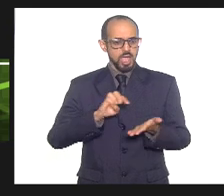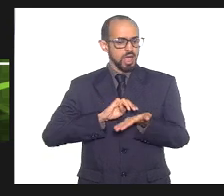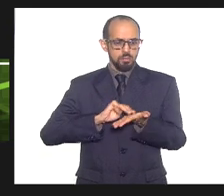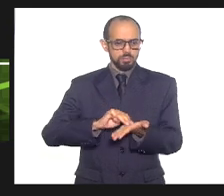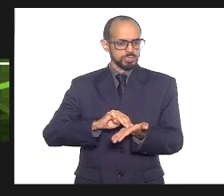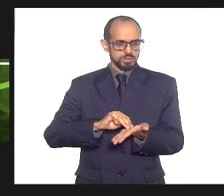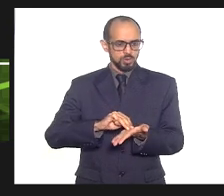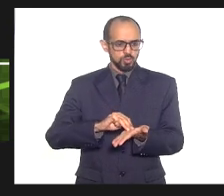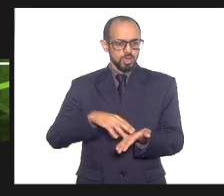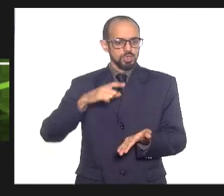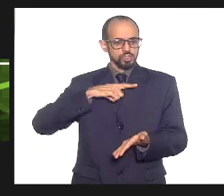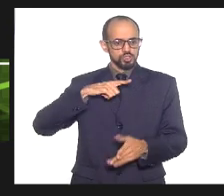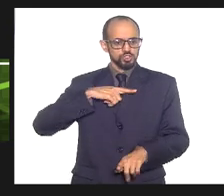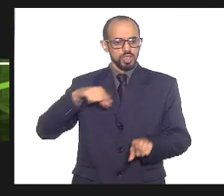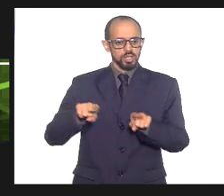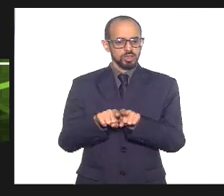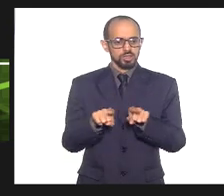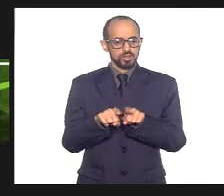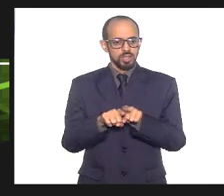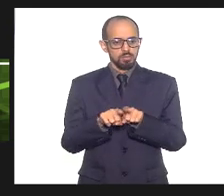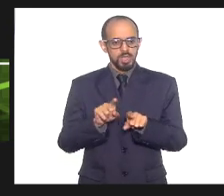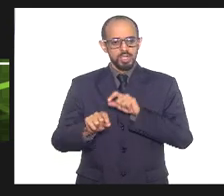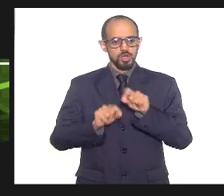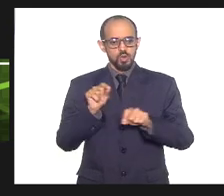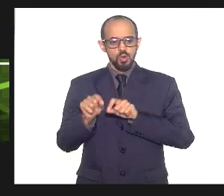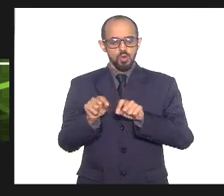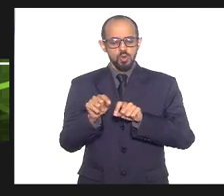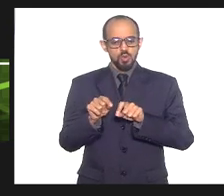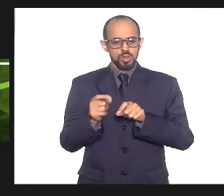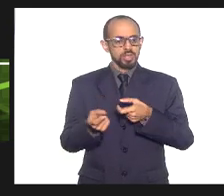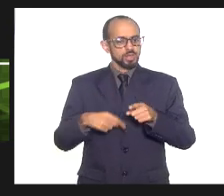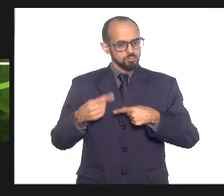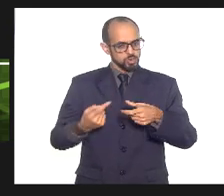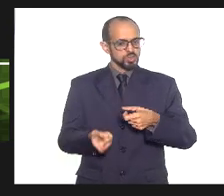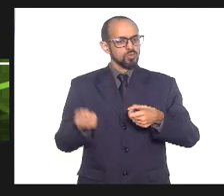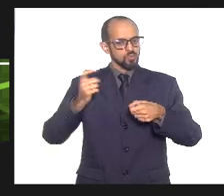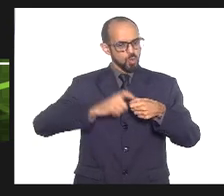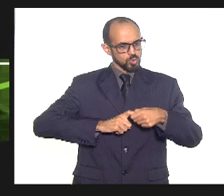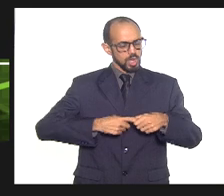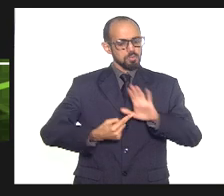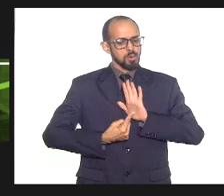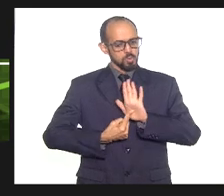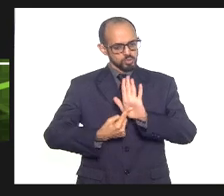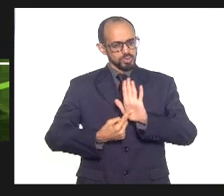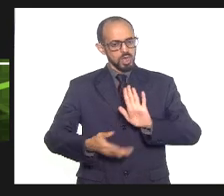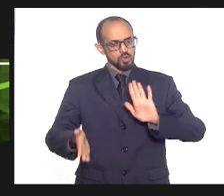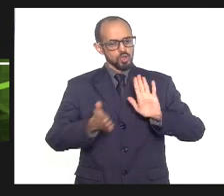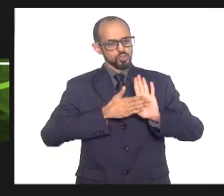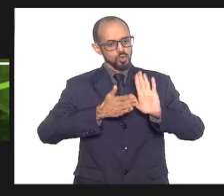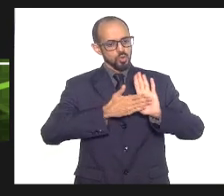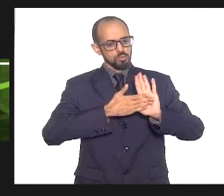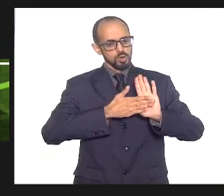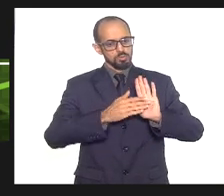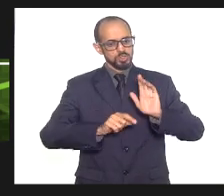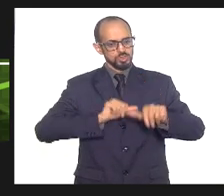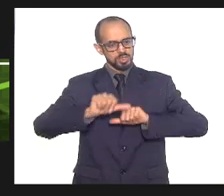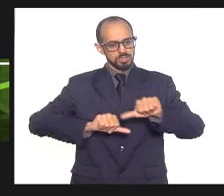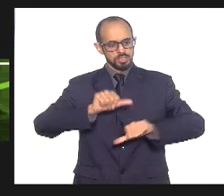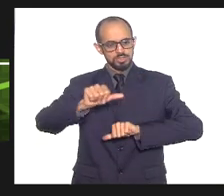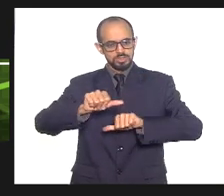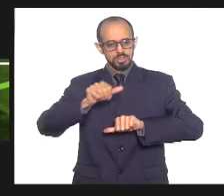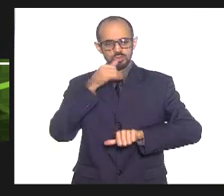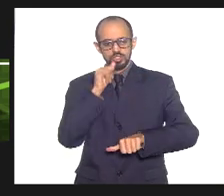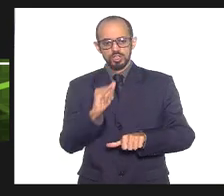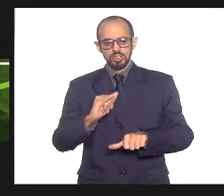alguns eventos recentes que voltarei ao longo desta apresentação, que valem reforçar nosso compromisso no processo da transição energética